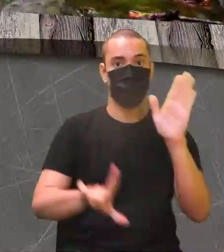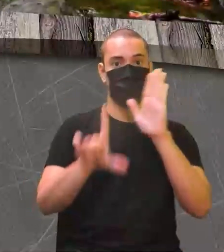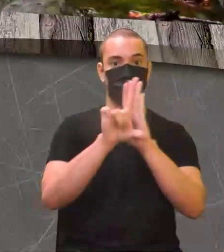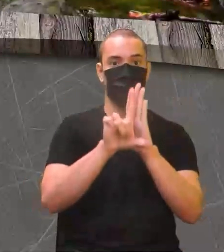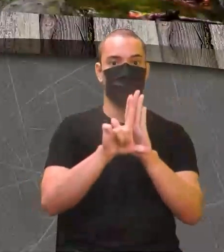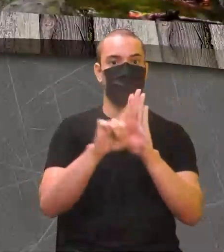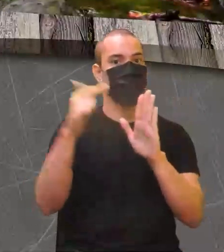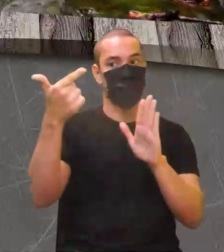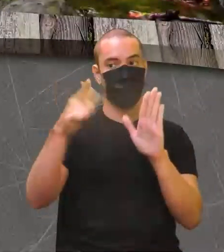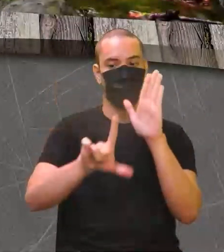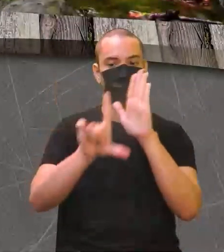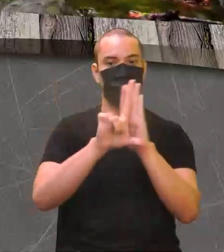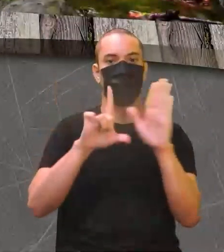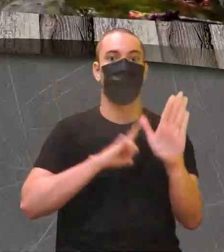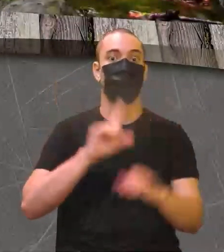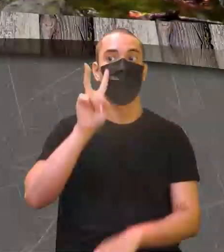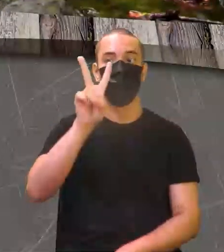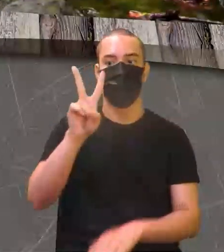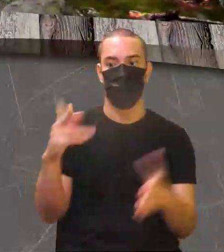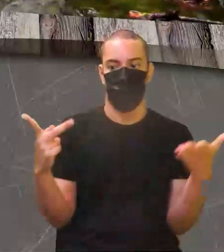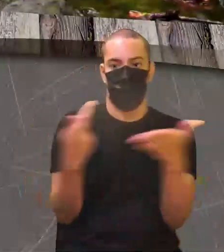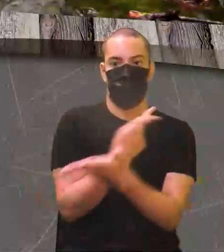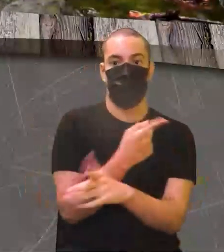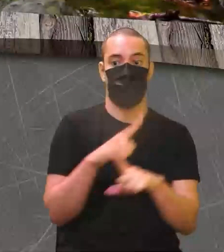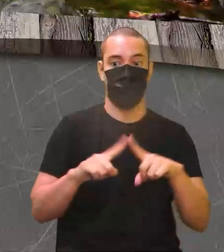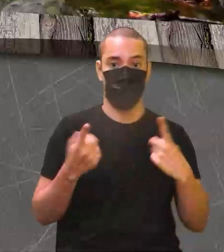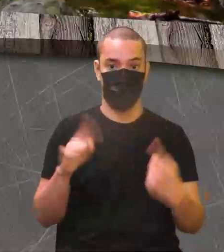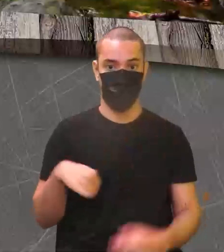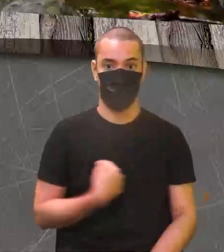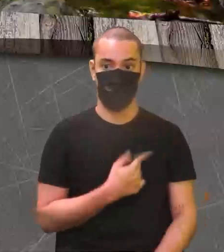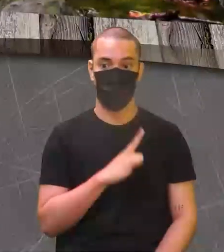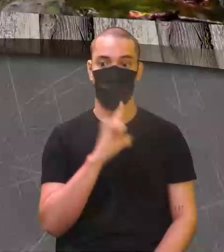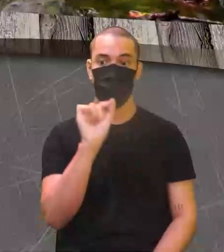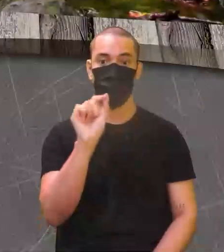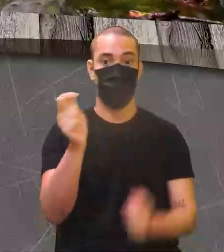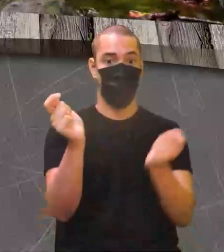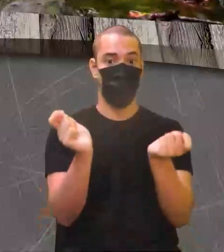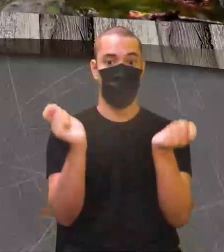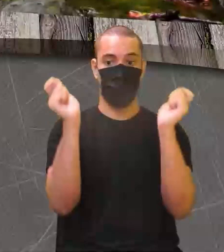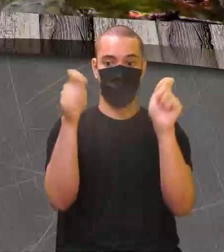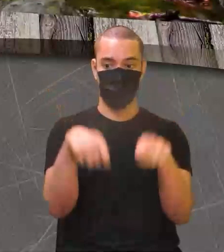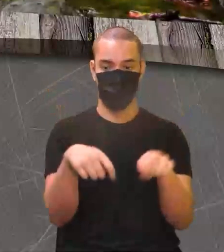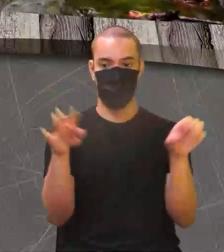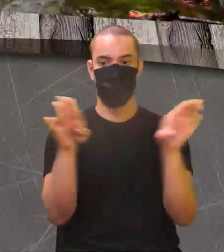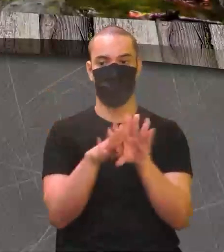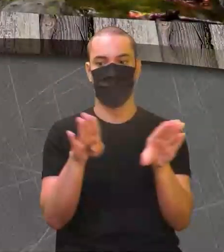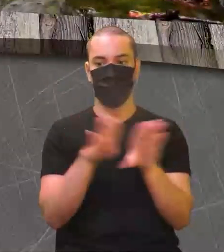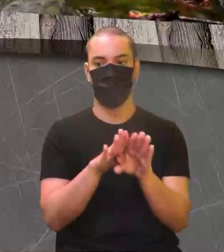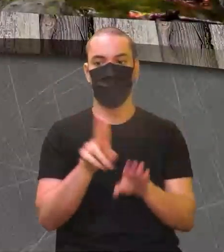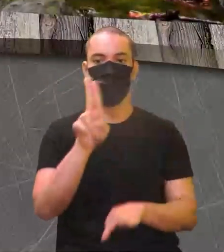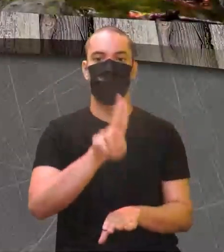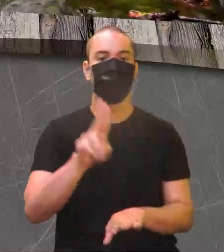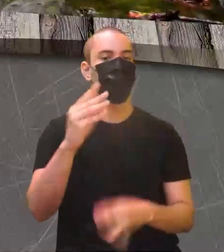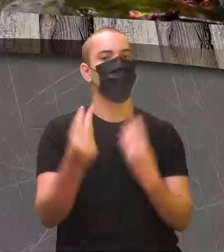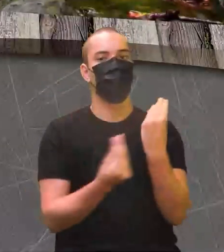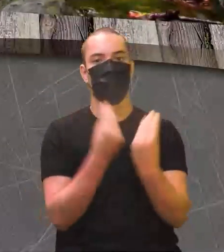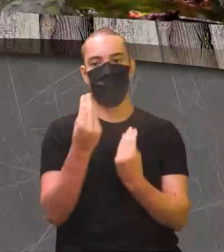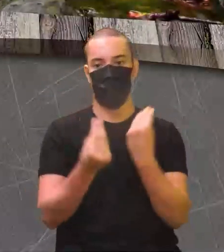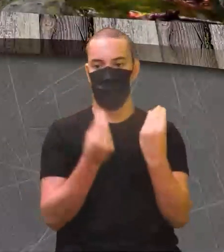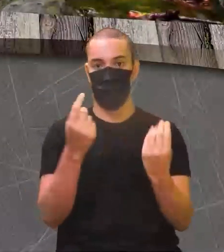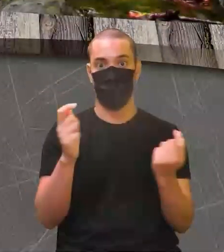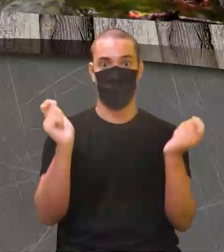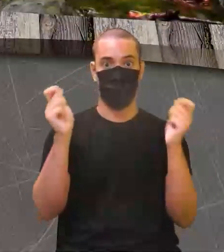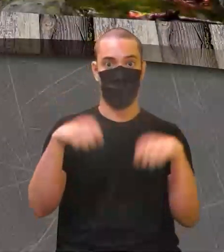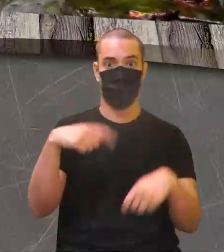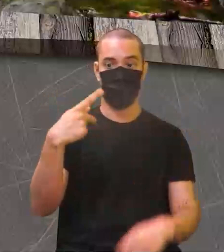duas situações acontecendo. Só que aí a gente tem a possibilidade de trabalhar isso com